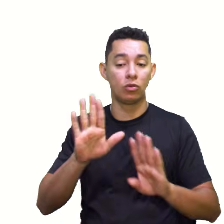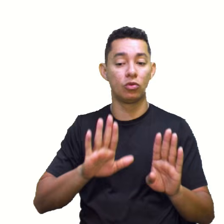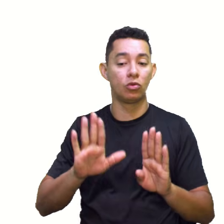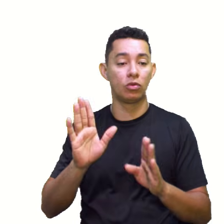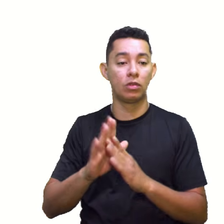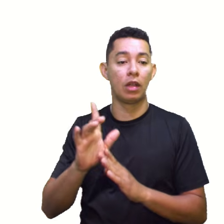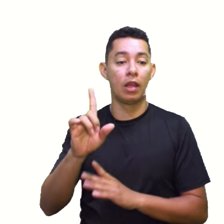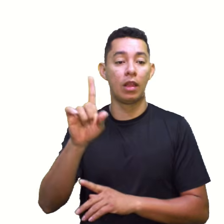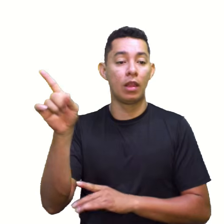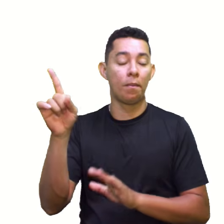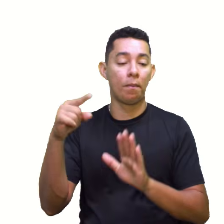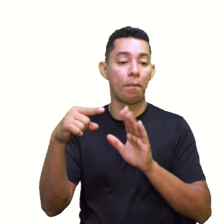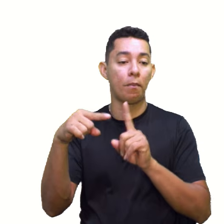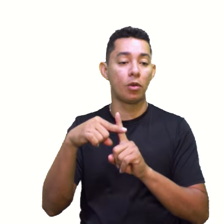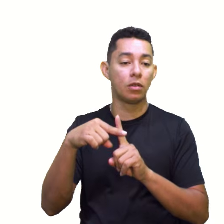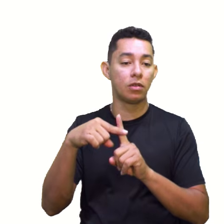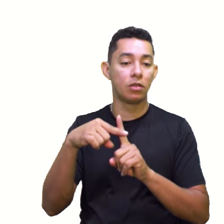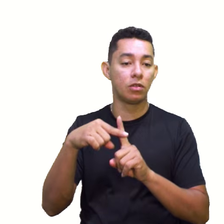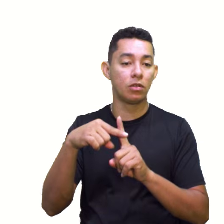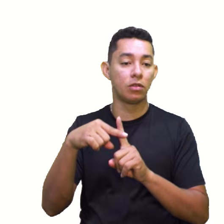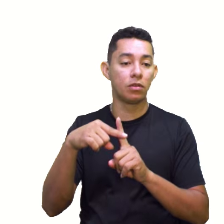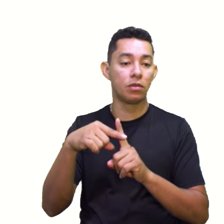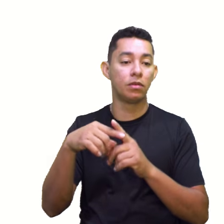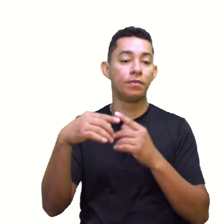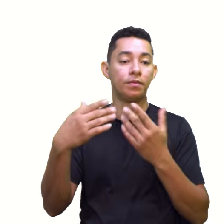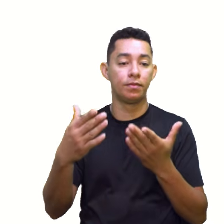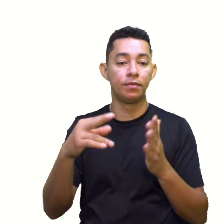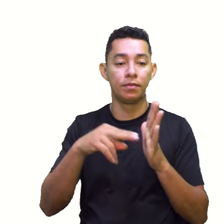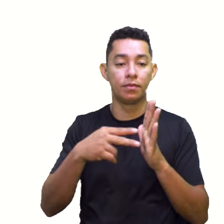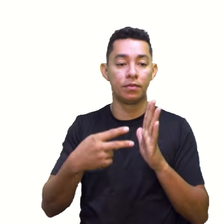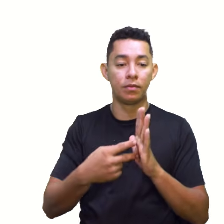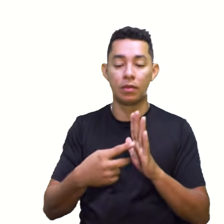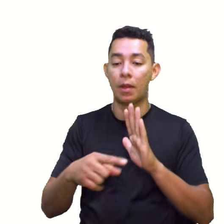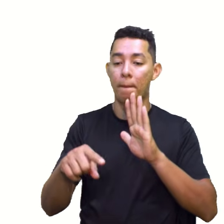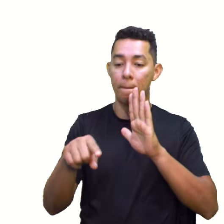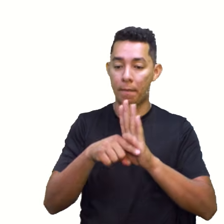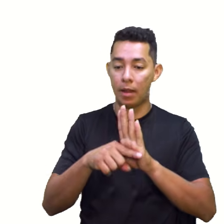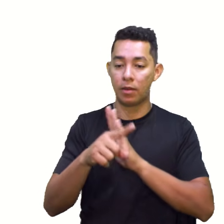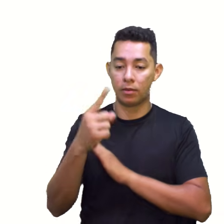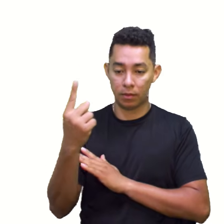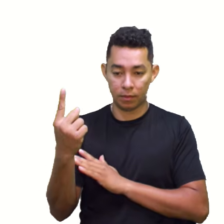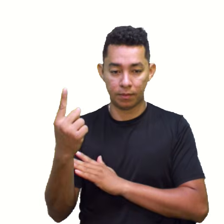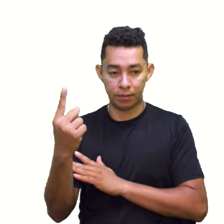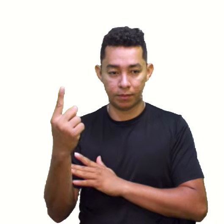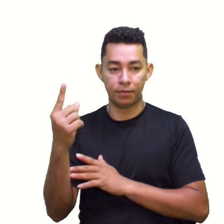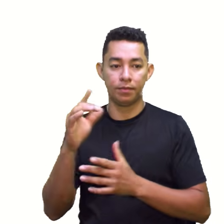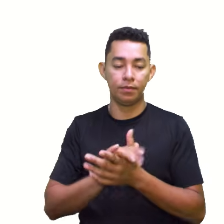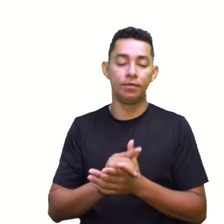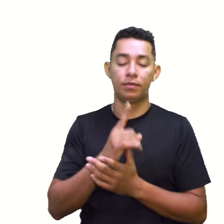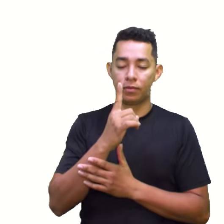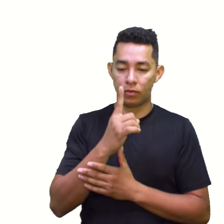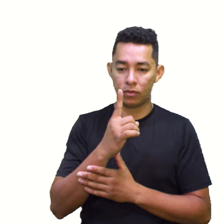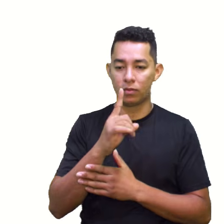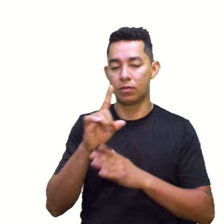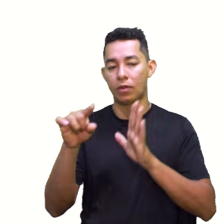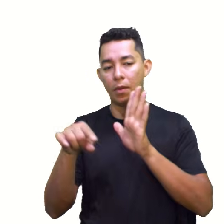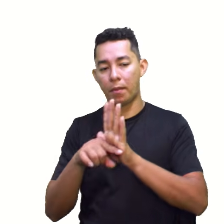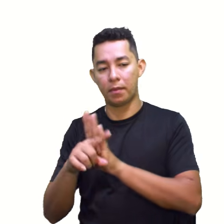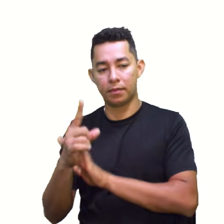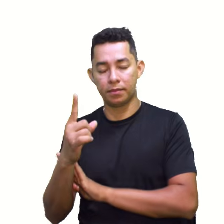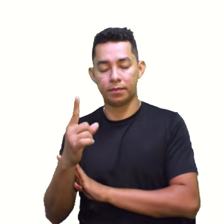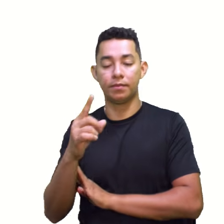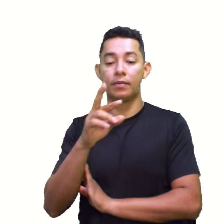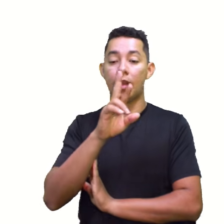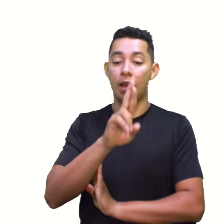está positivo. Se está positivo é porque é menos 1, 1 e menos 1. Vamos para o raio.